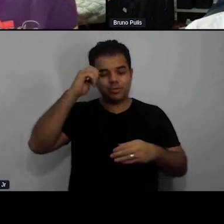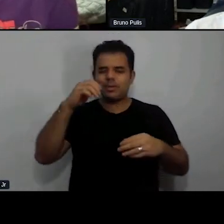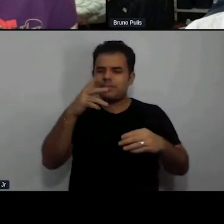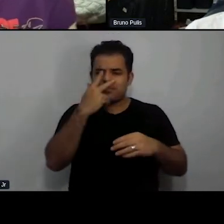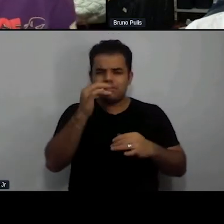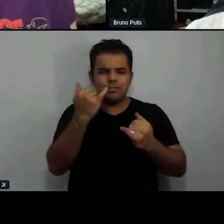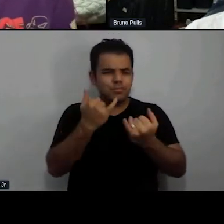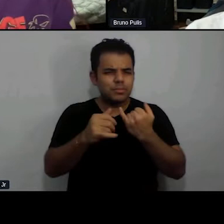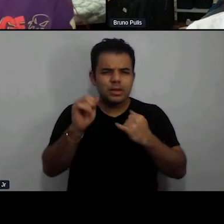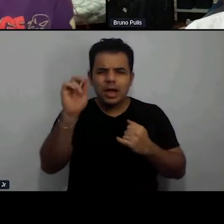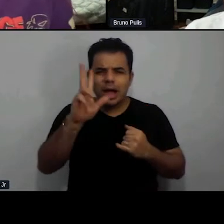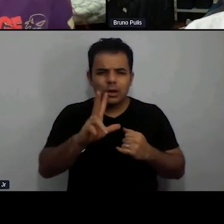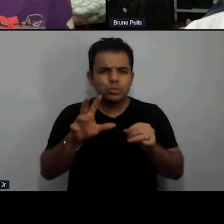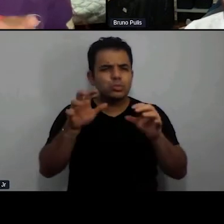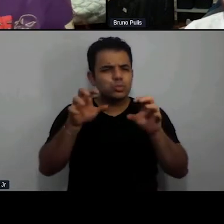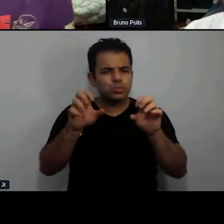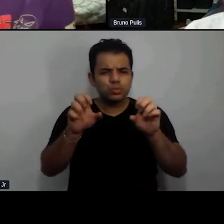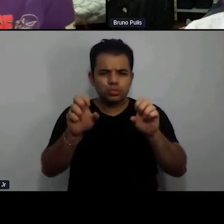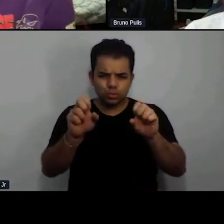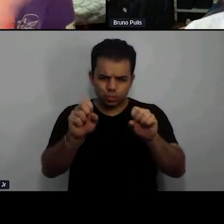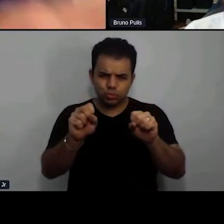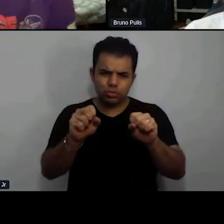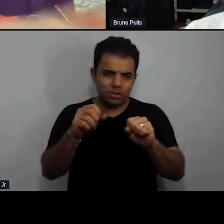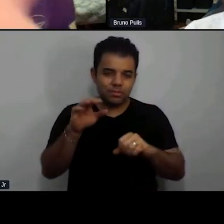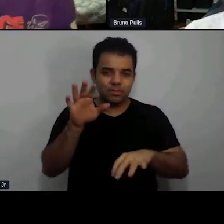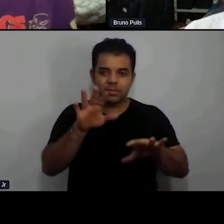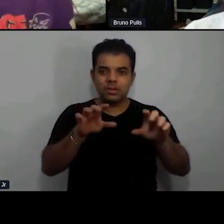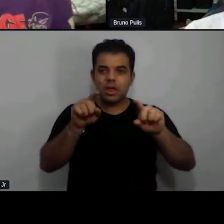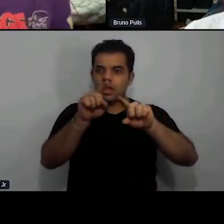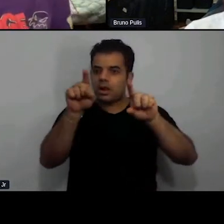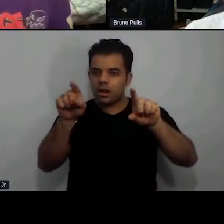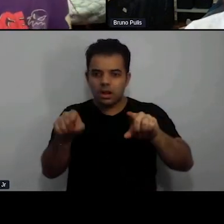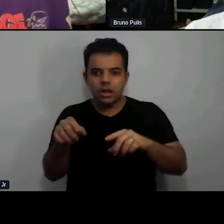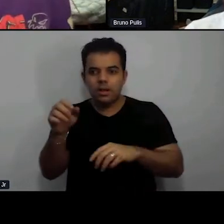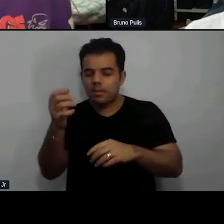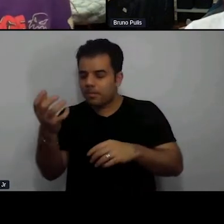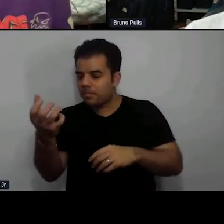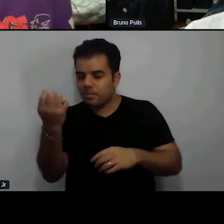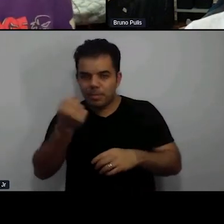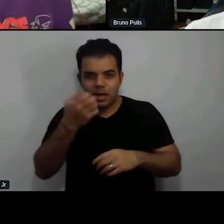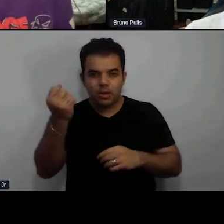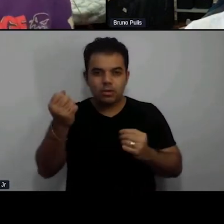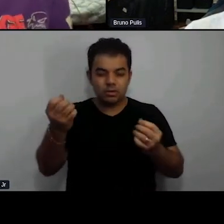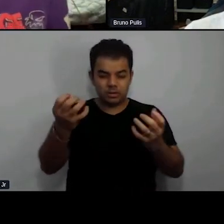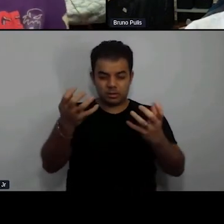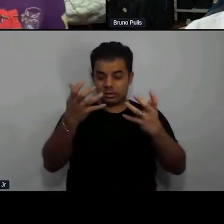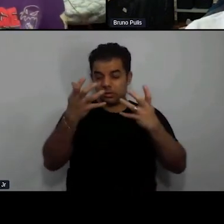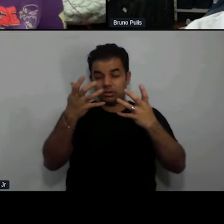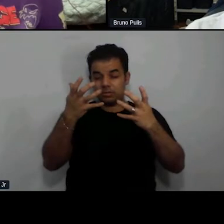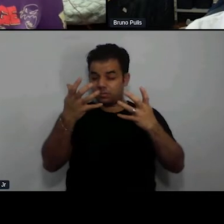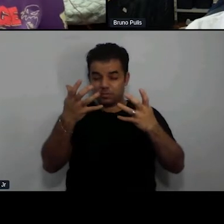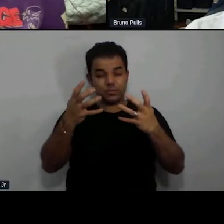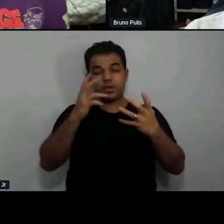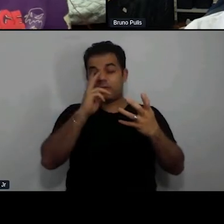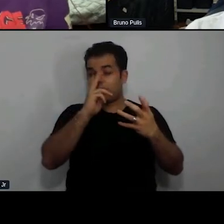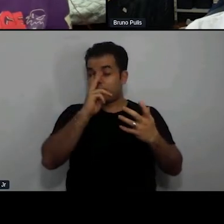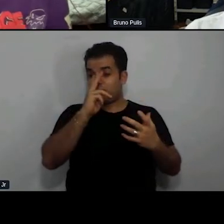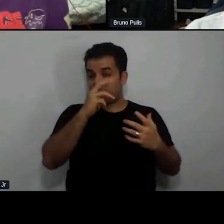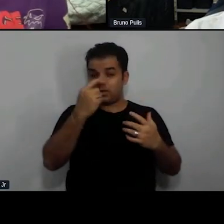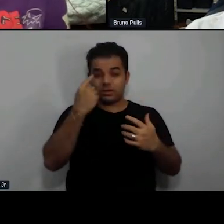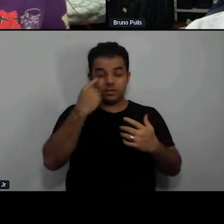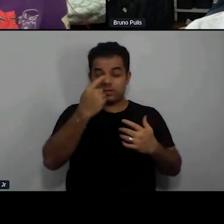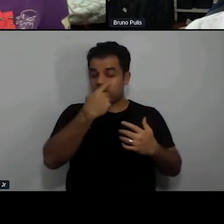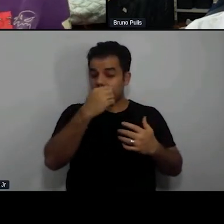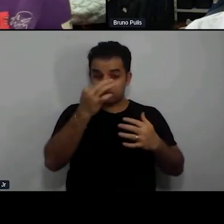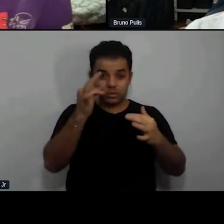né? Um azul marinho. Mas estou tentando ignorar totalmente a volta, que é um branco que está me cegando um pouco, tá? É incrível